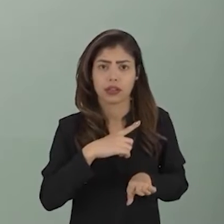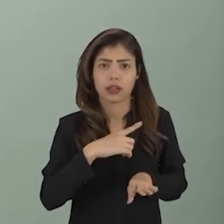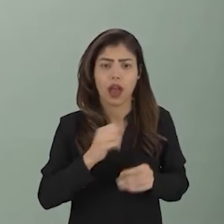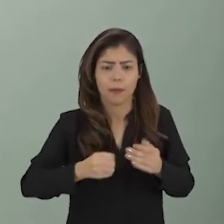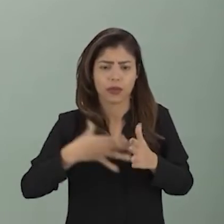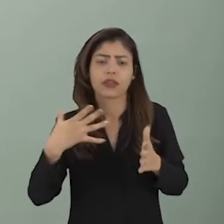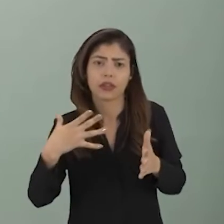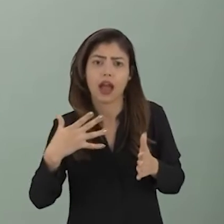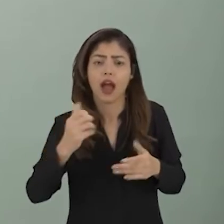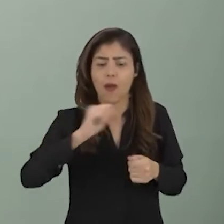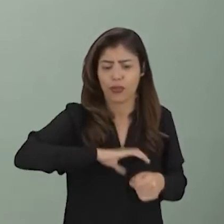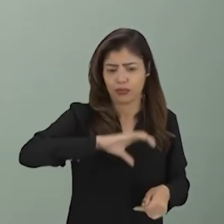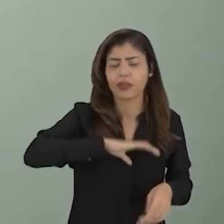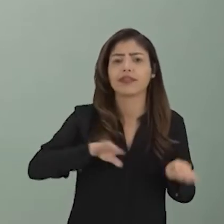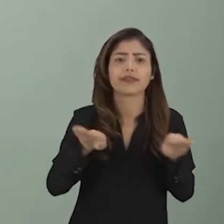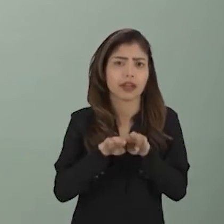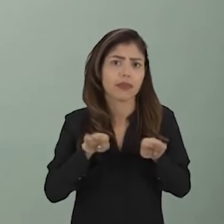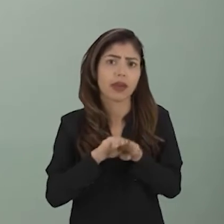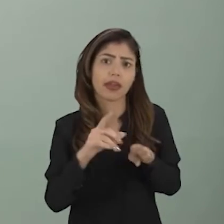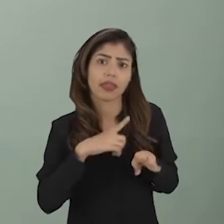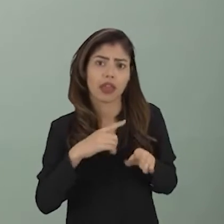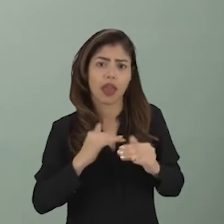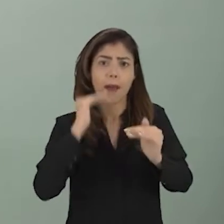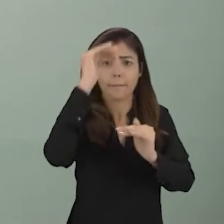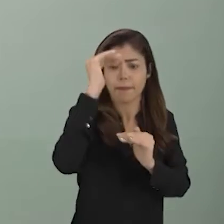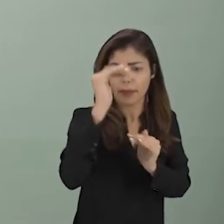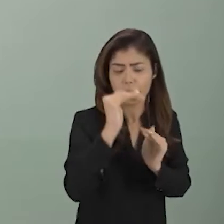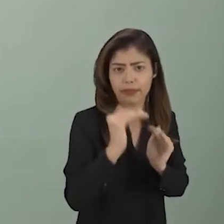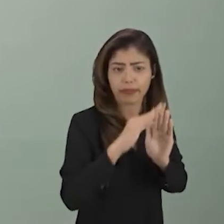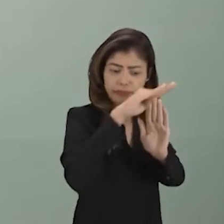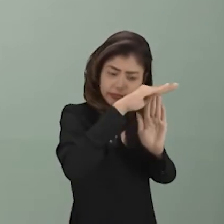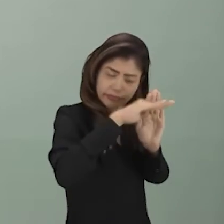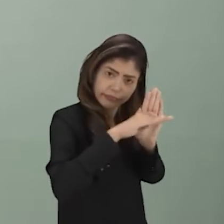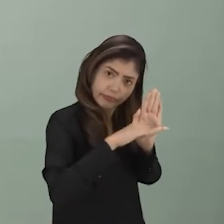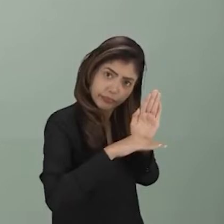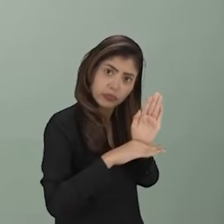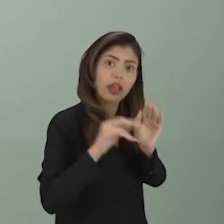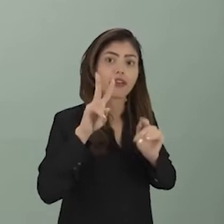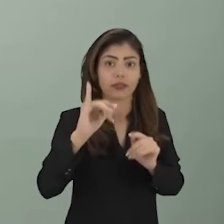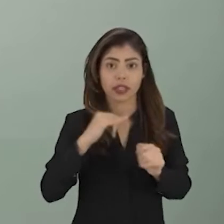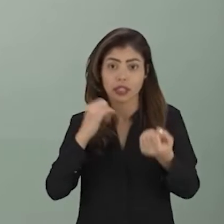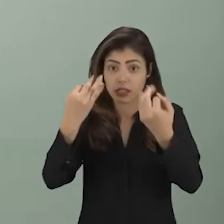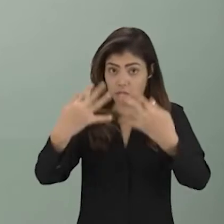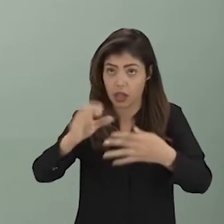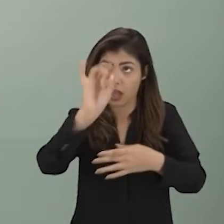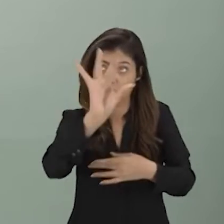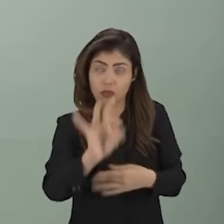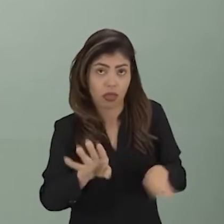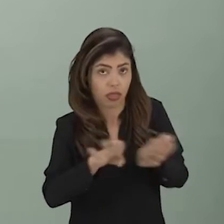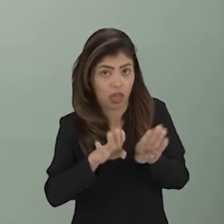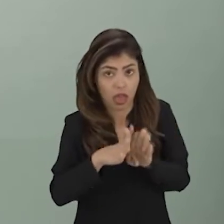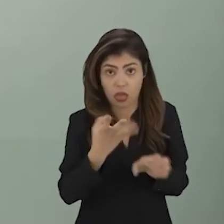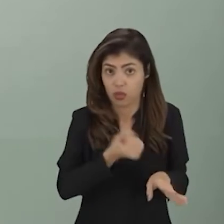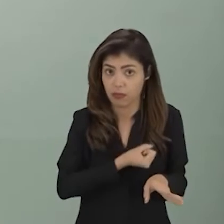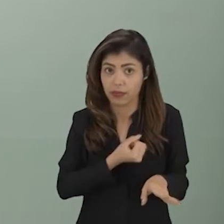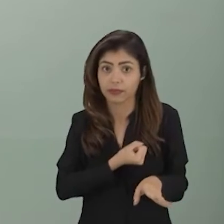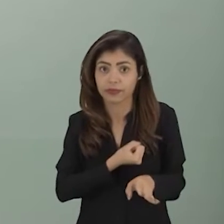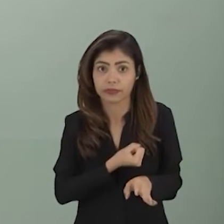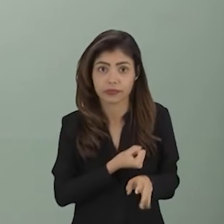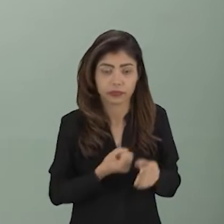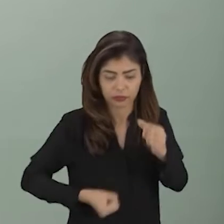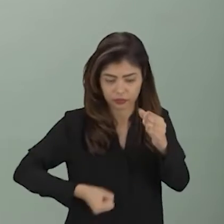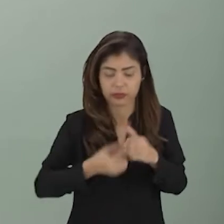gente está dando aula de língua portuguesa, que a gente tem os itens e subitens, que a gente vai especificá-los lá na enumeração, né,